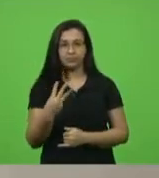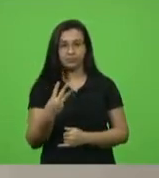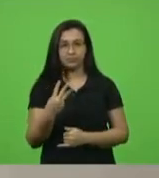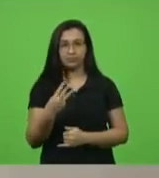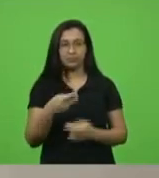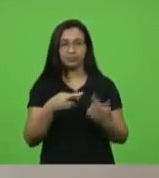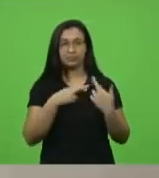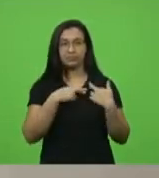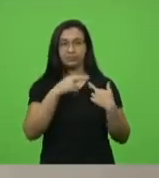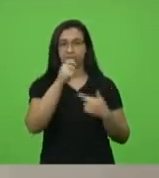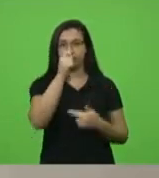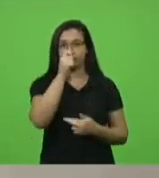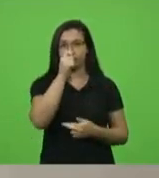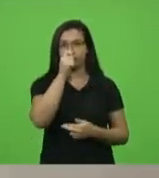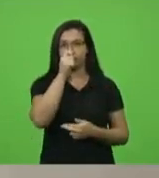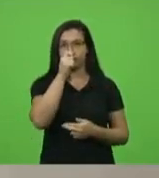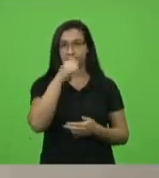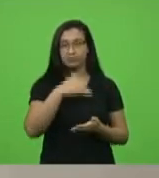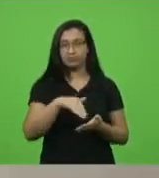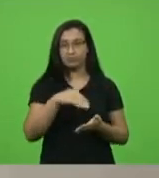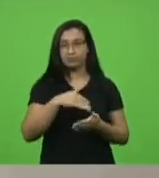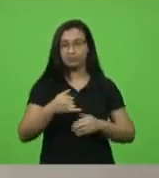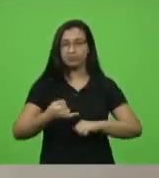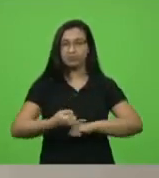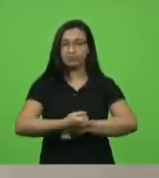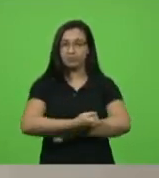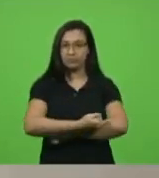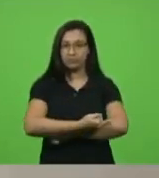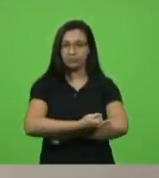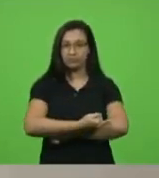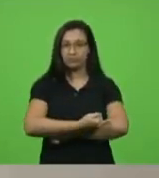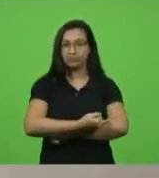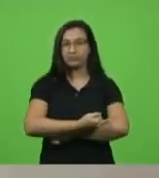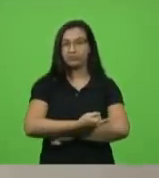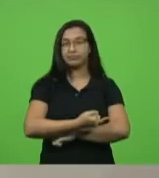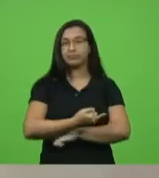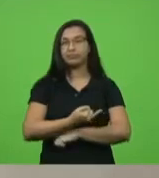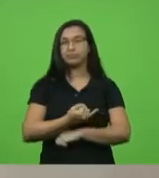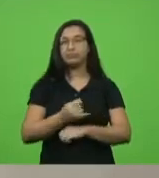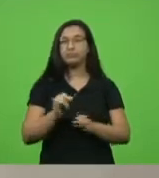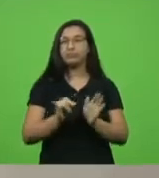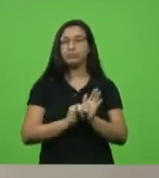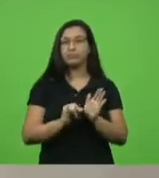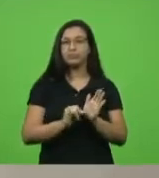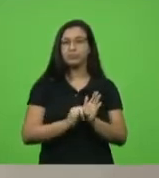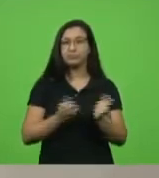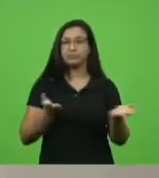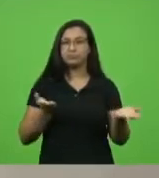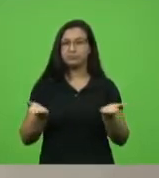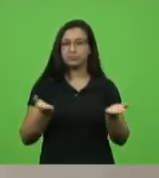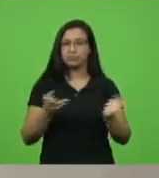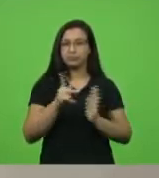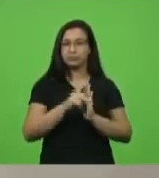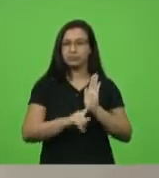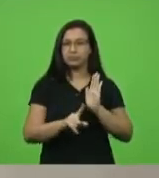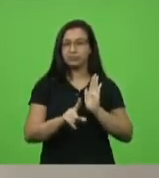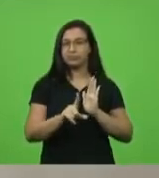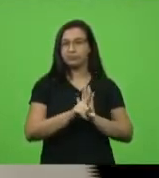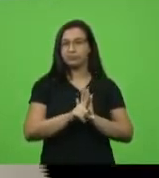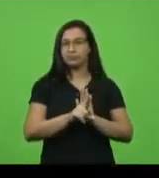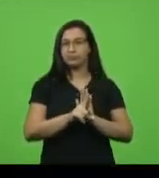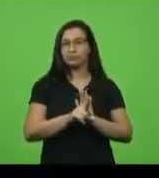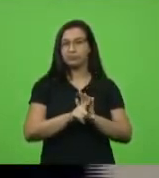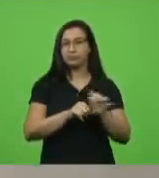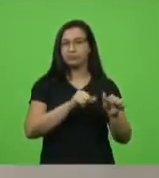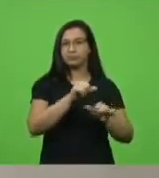autor, deputado João Amin, solicitando ao secretário de Estado da Infraestrutura informações acerca do edital de licitação para elaboração do projeto de restauração da rodovia SC